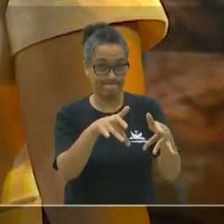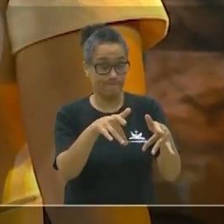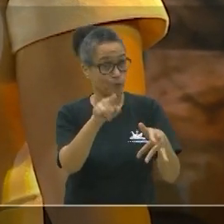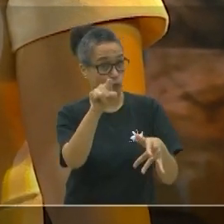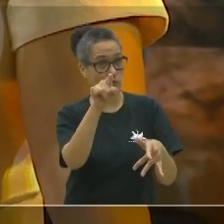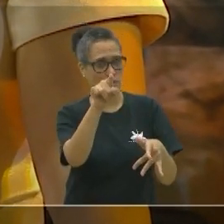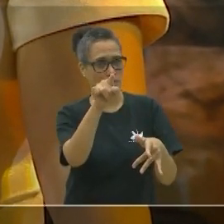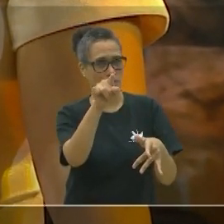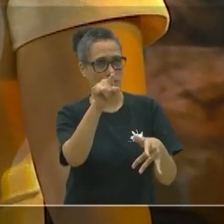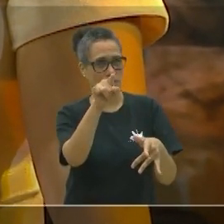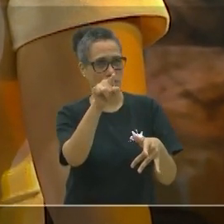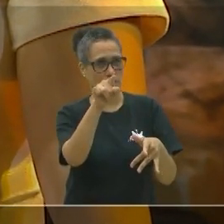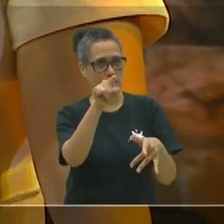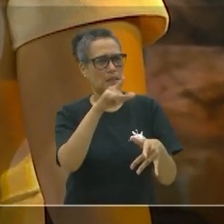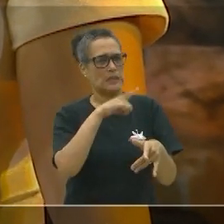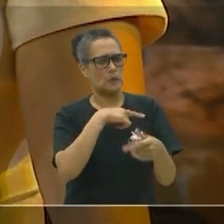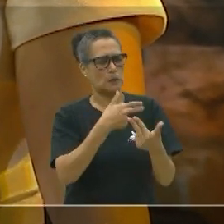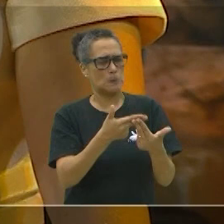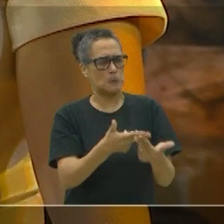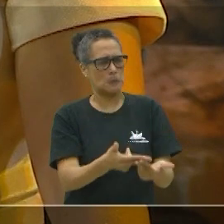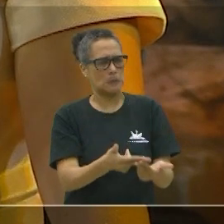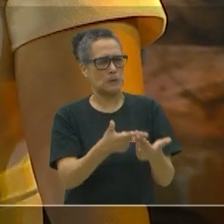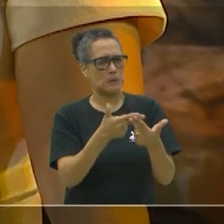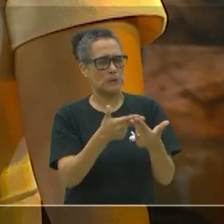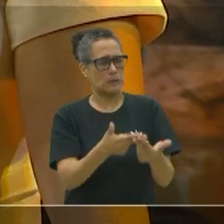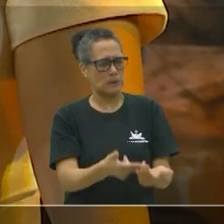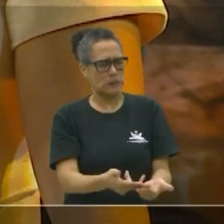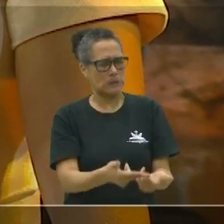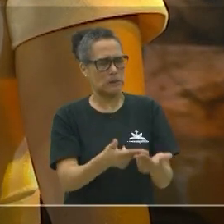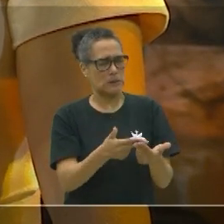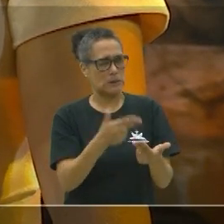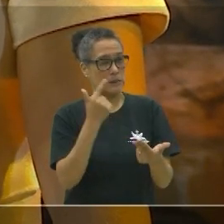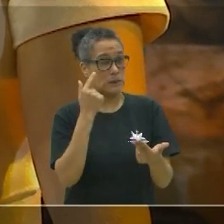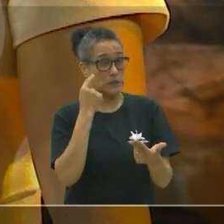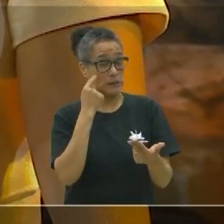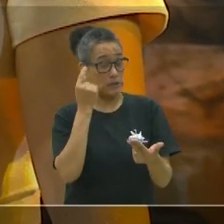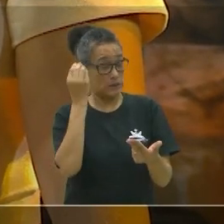Ele tentou tua paciência, ele tentou fragmentar.